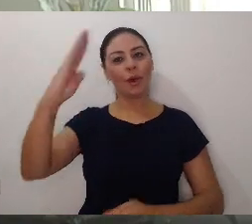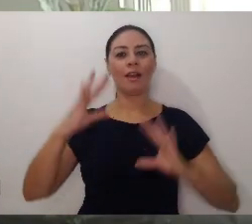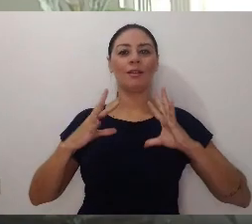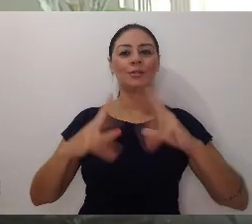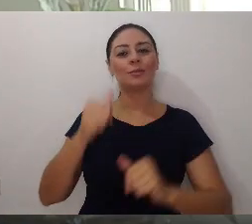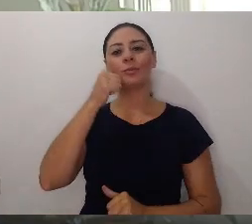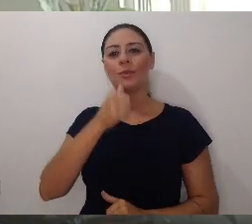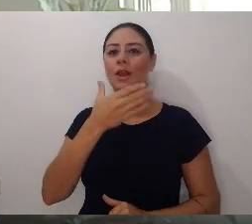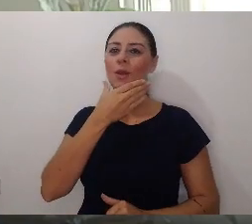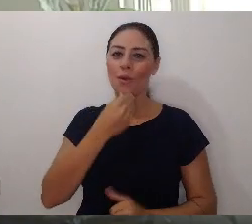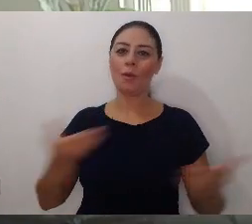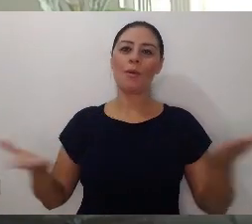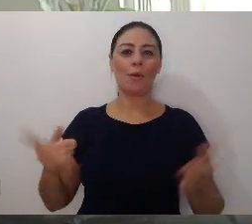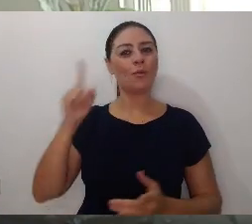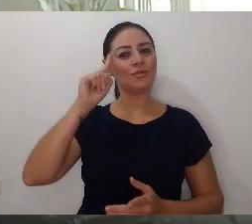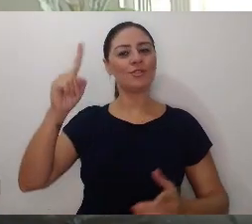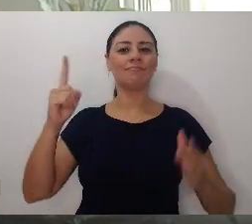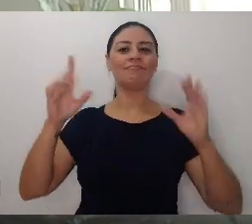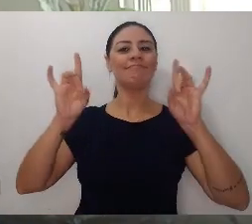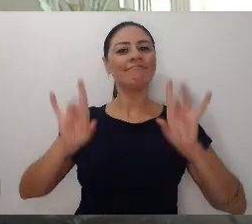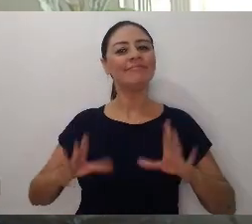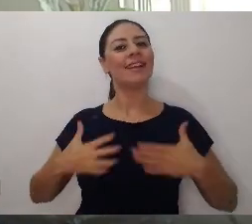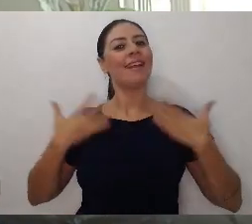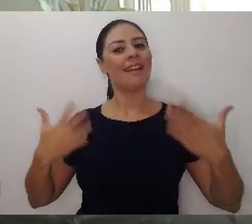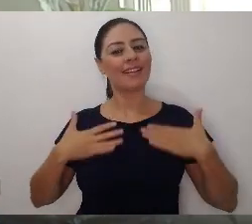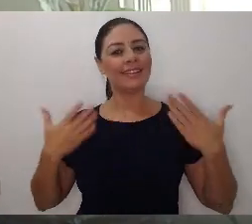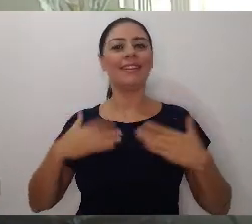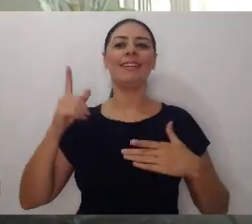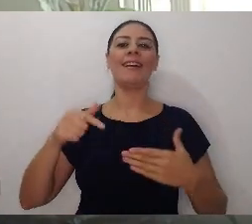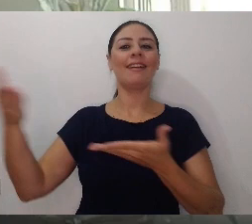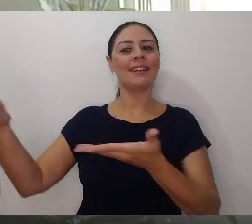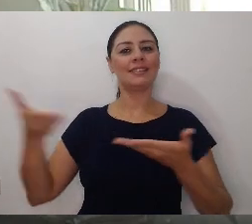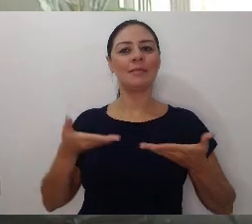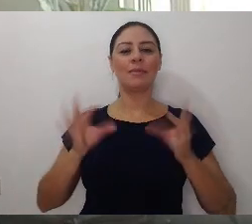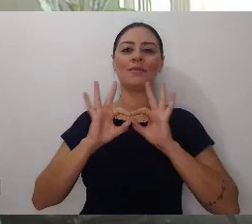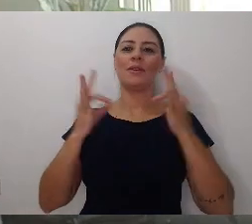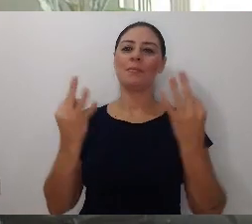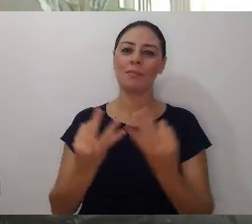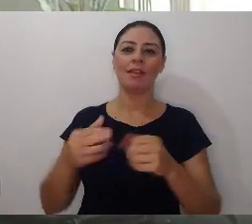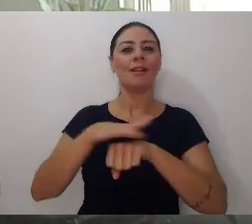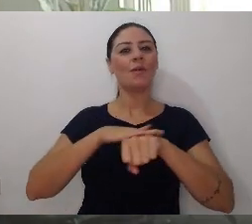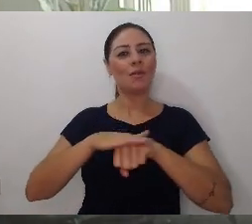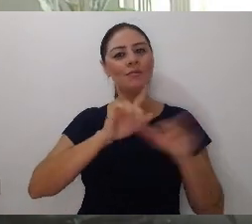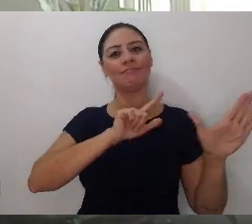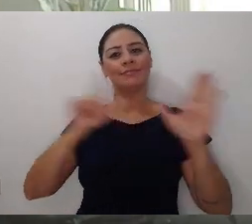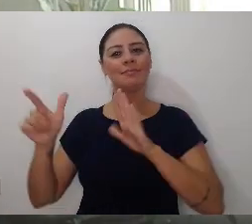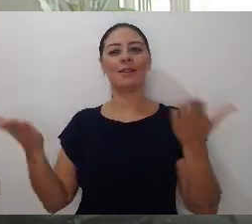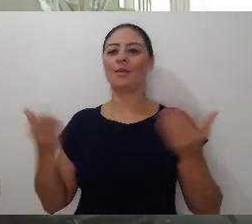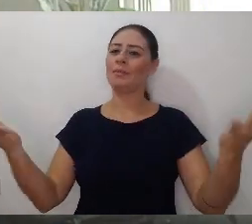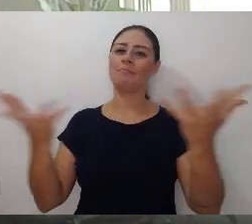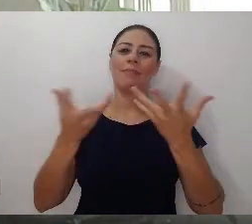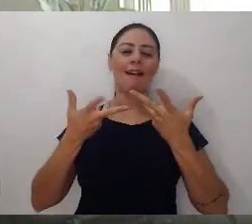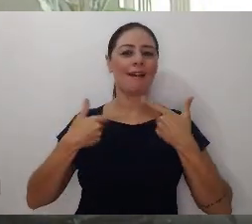Olá a todos e todas. É com grande alegria que recebemos no dia de hoje para conversar com as nossas famílias. Essa semana maravilhosa que